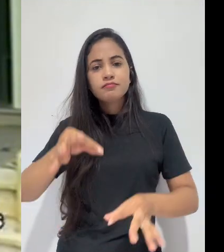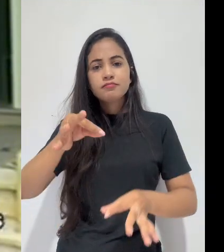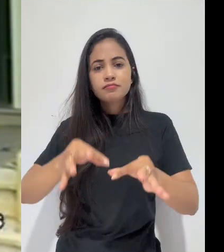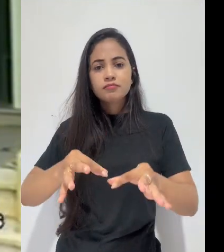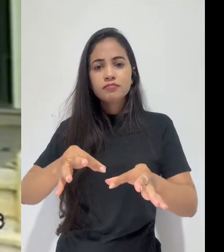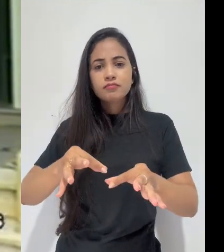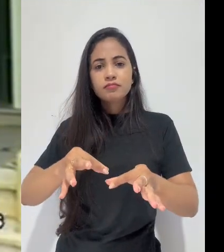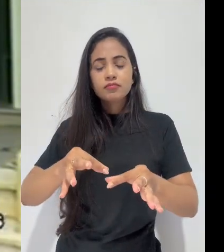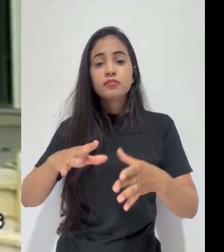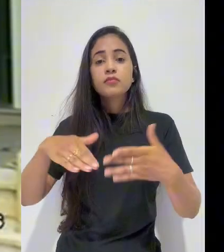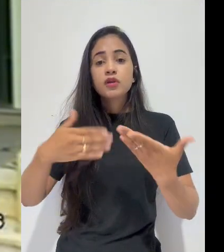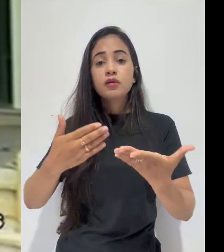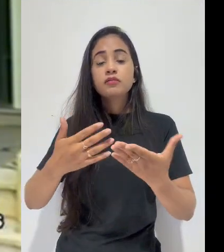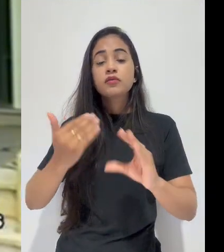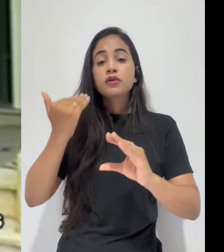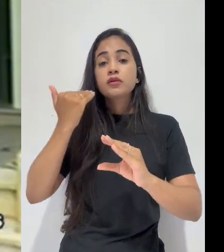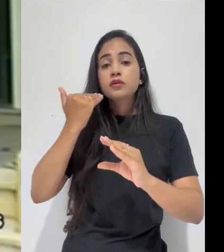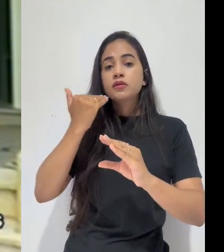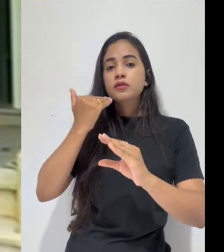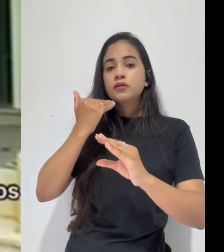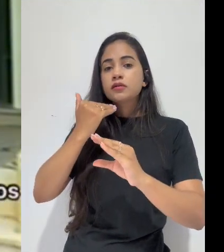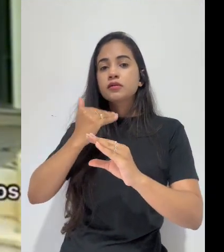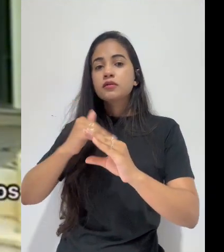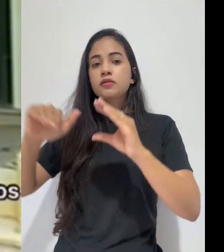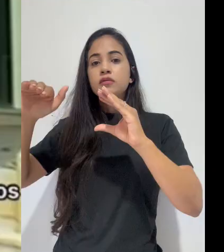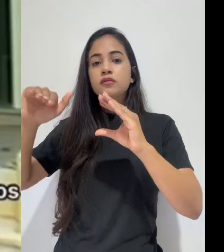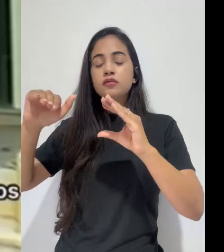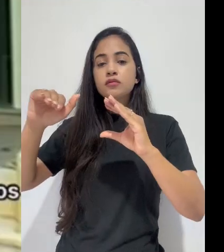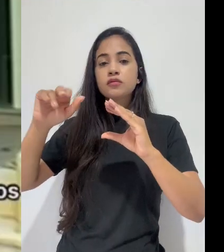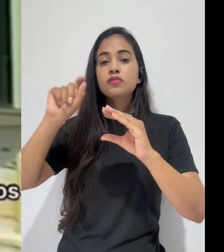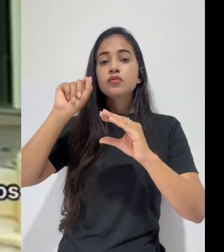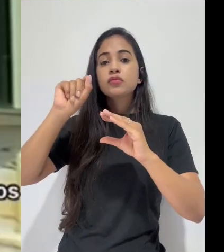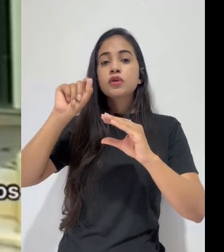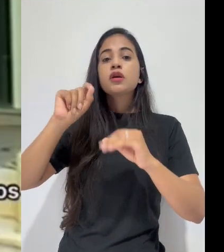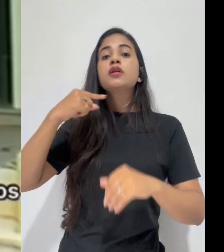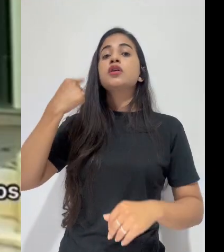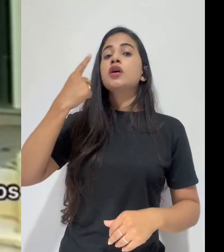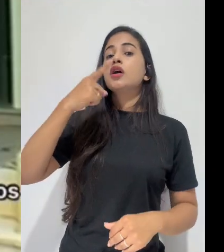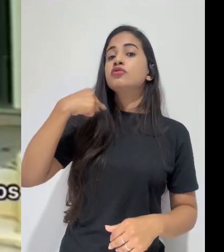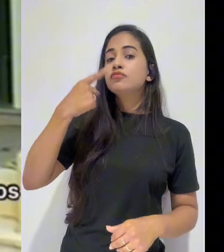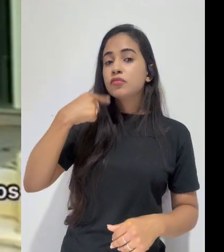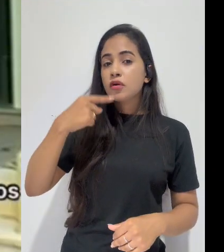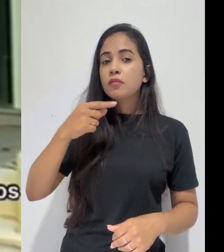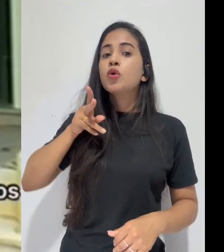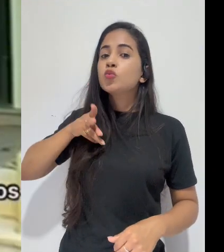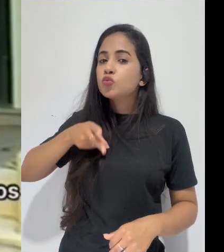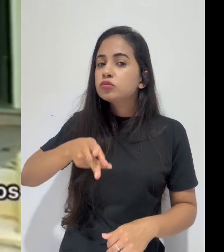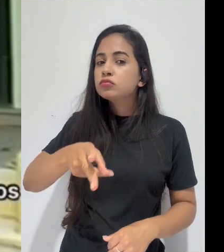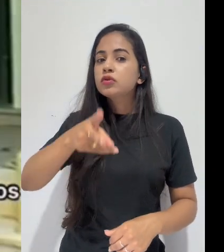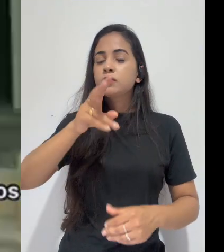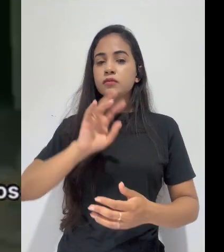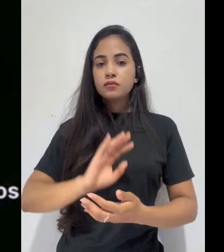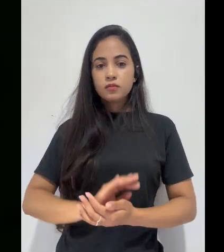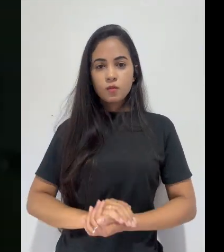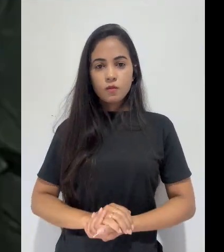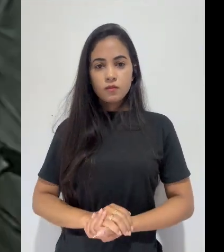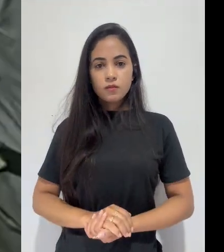sendo feito, nós demos esse encaminhamento para os advogados dele tocar nessa